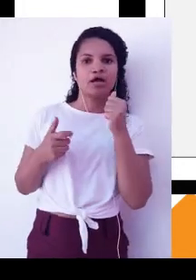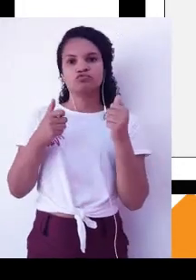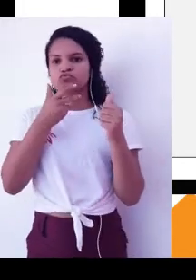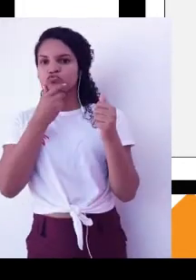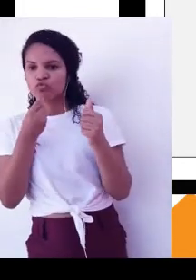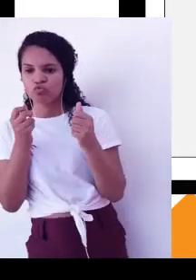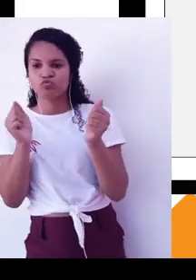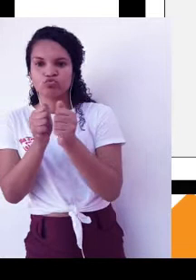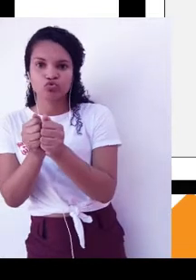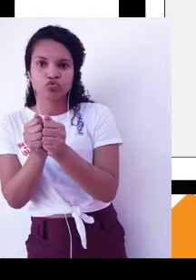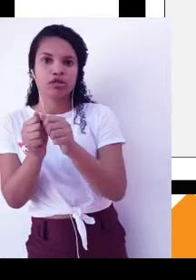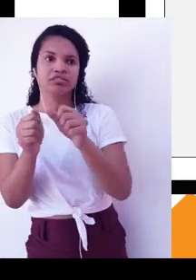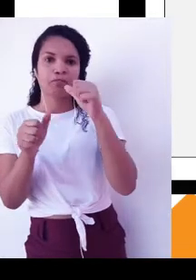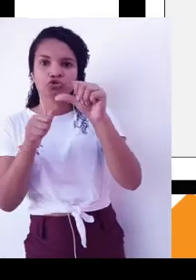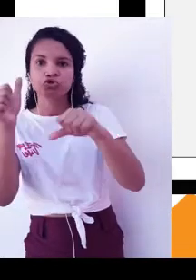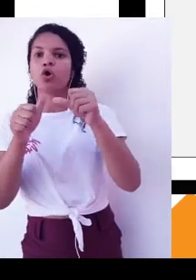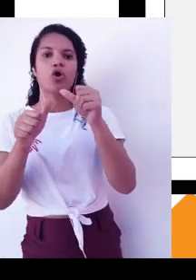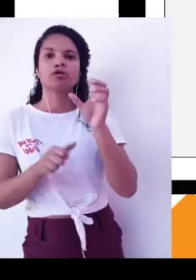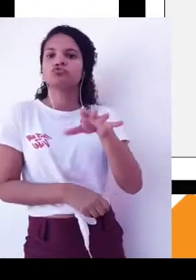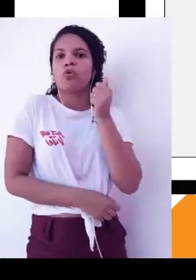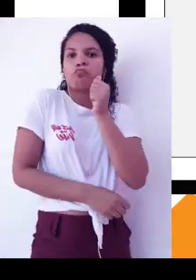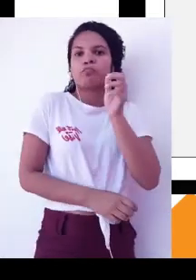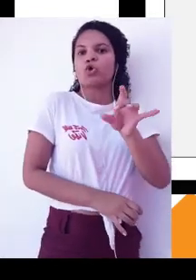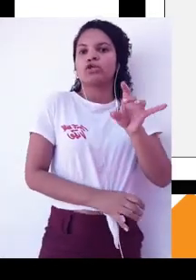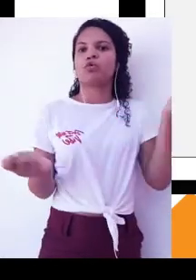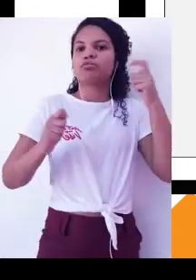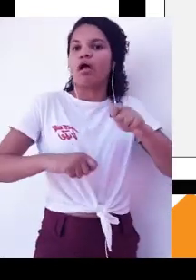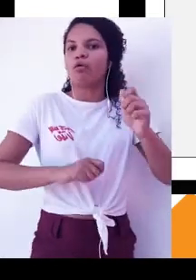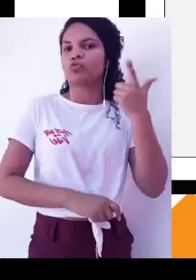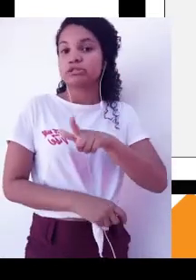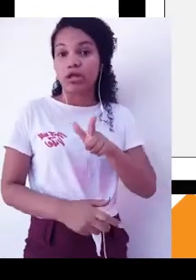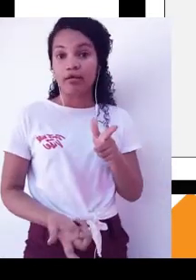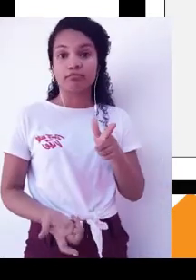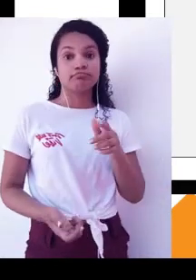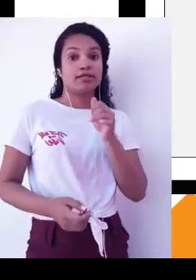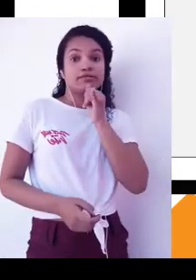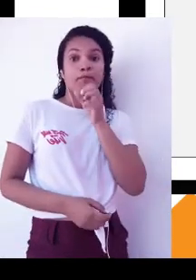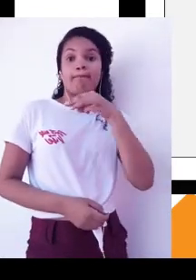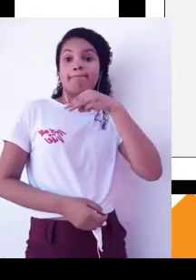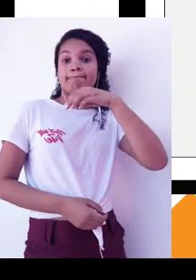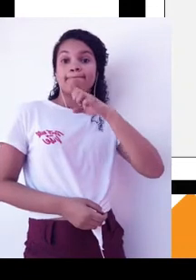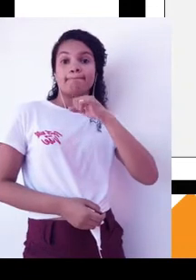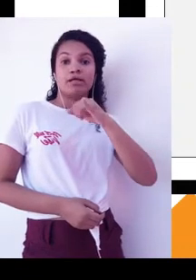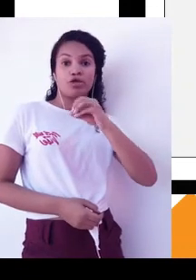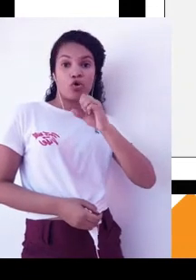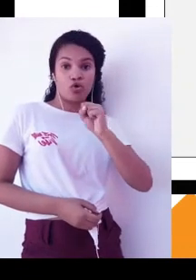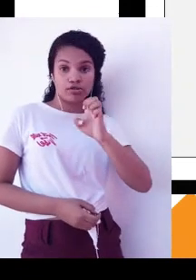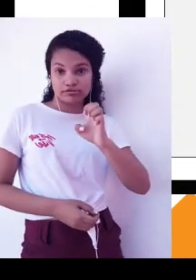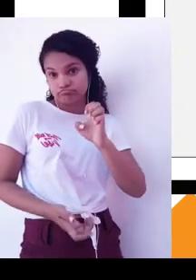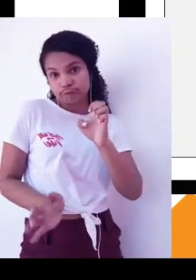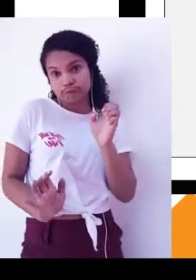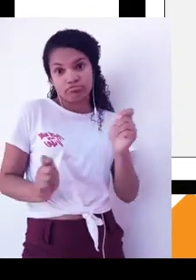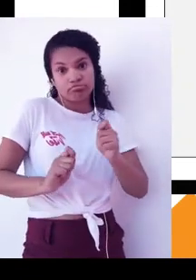de variabilidade da meiose, como o crossover e principalmente a segregação independente